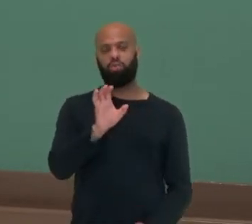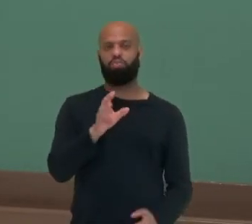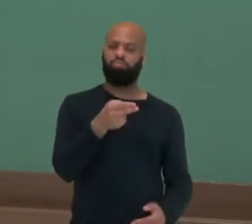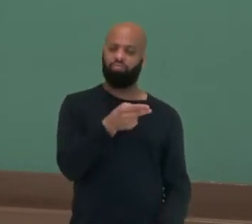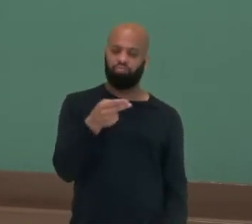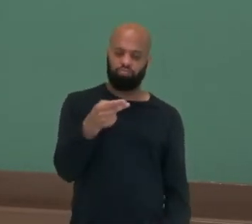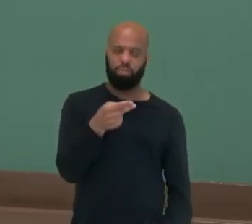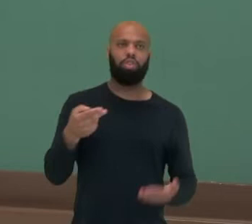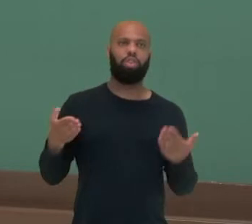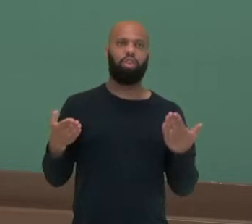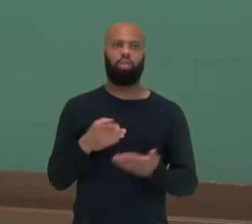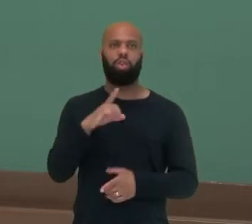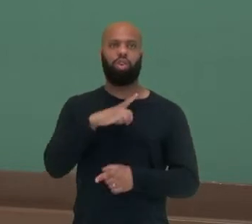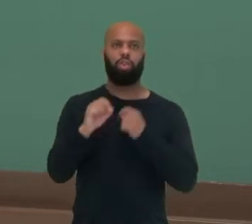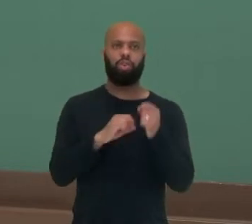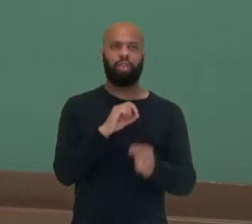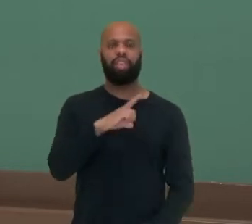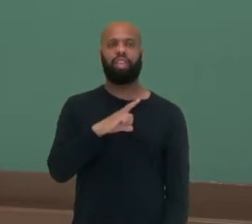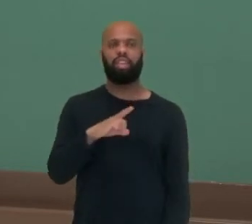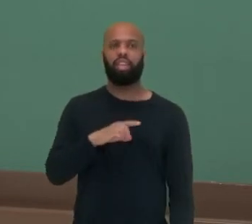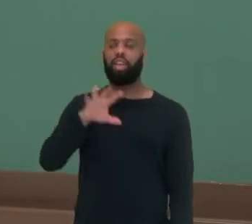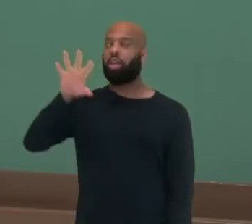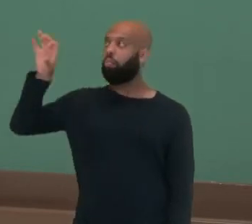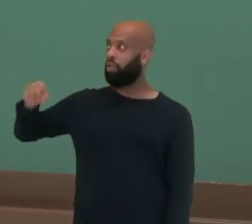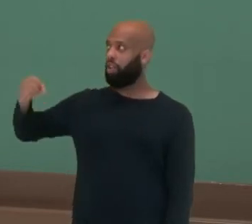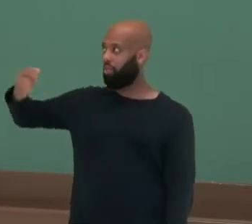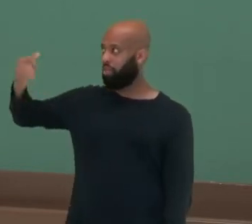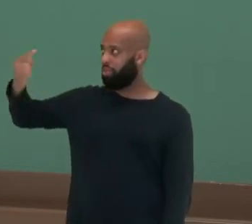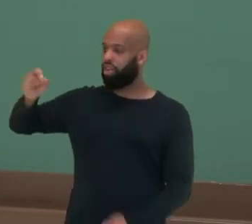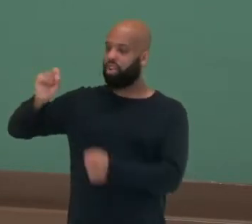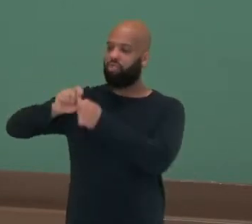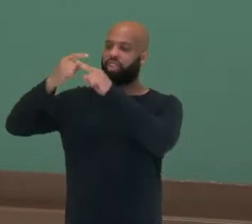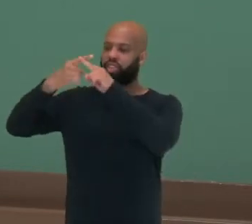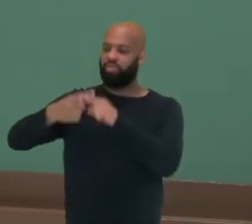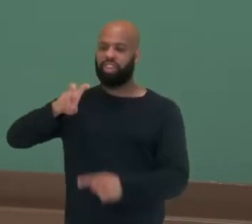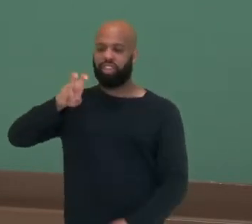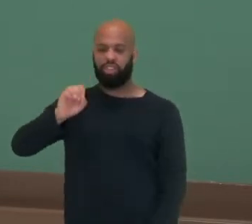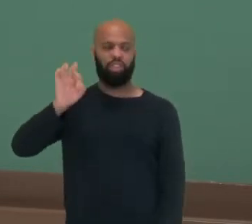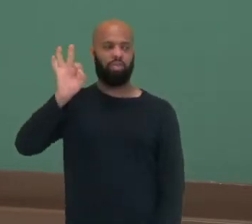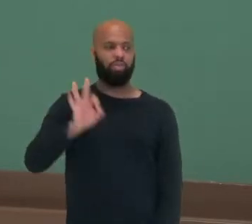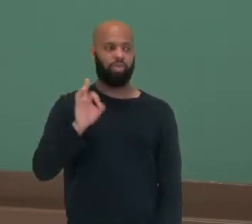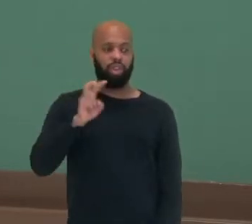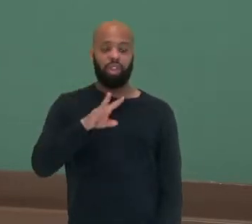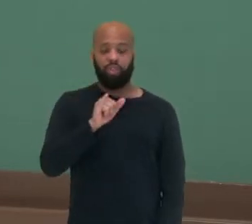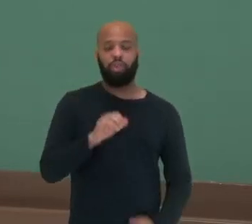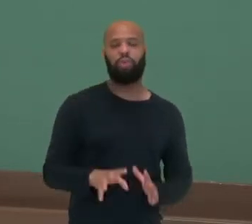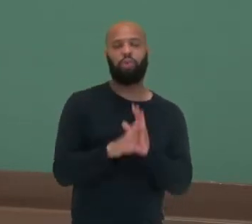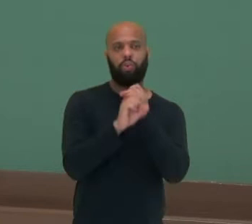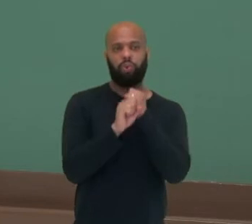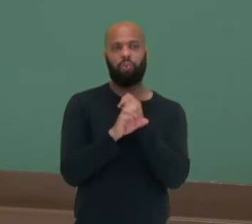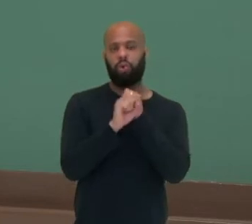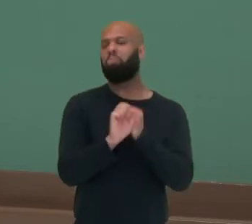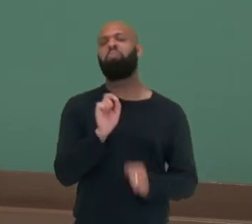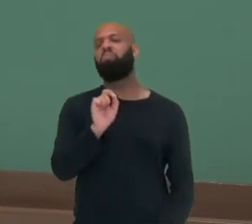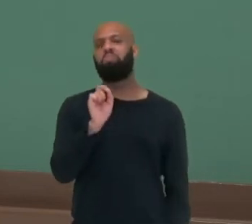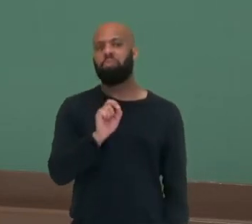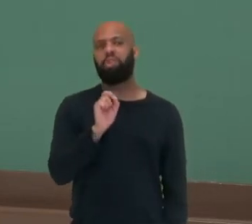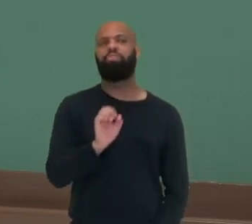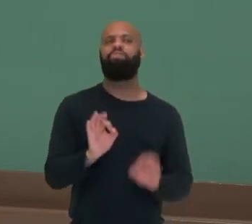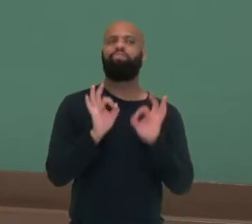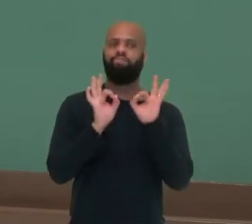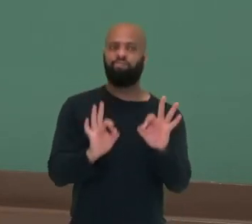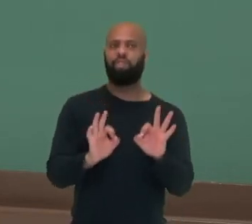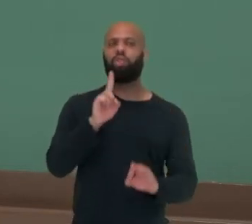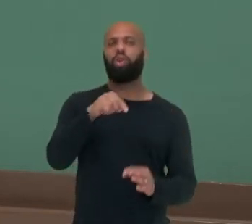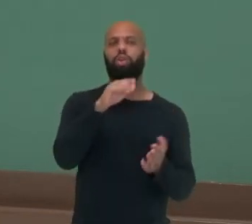vou pegar este valor, multiplicar por 50% e somar por quem?